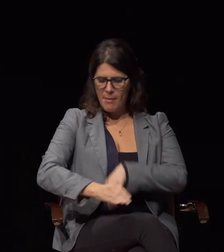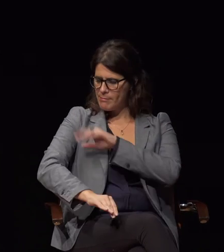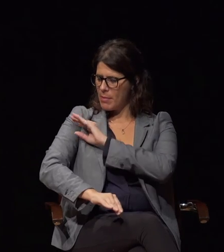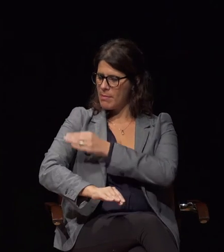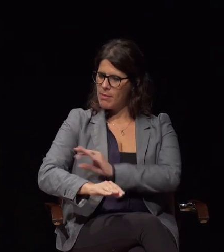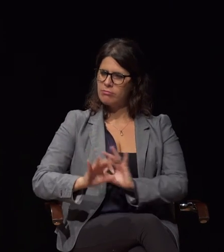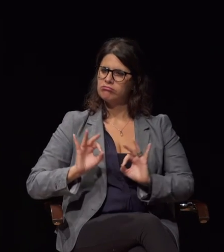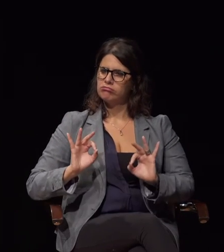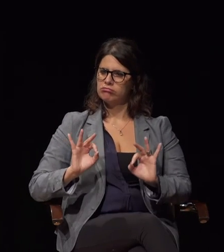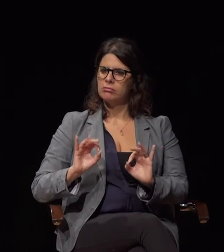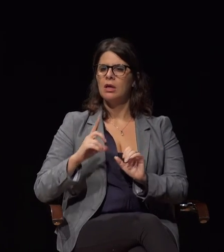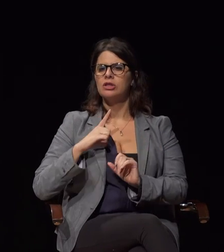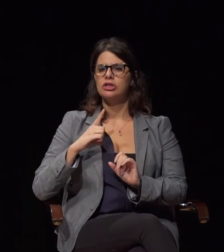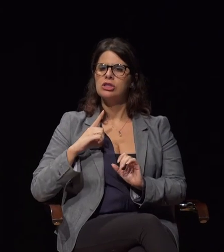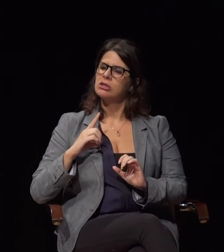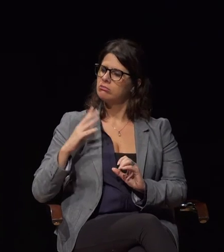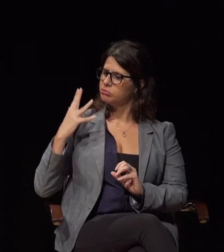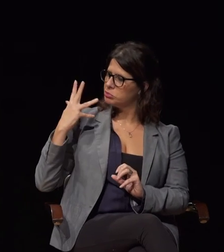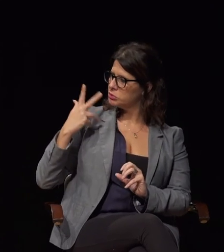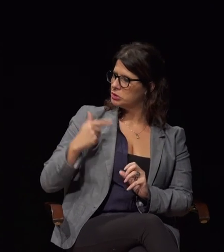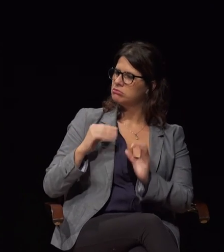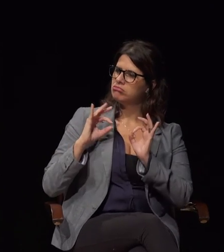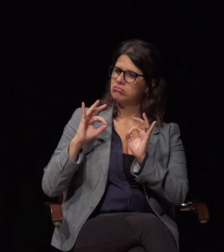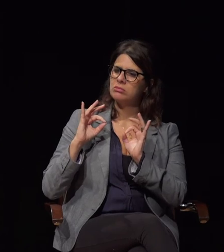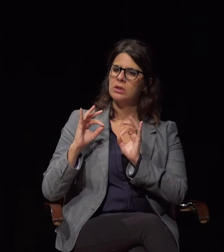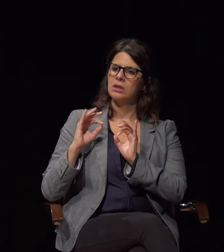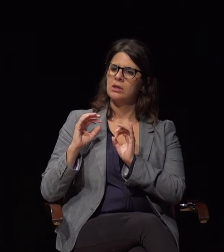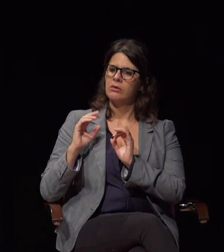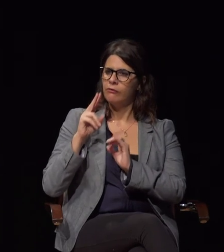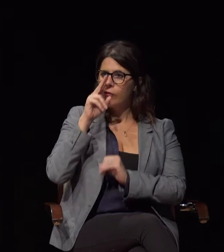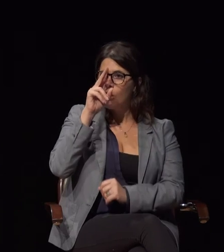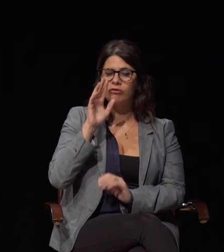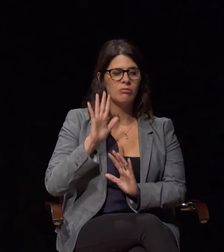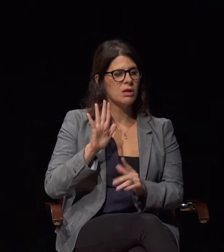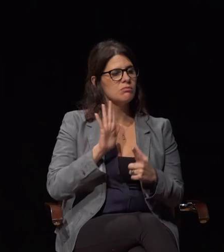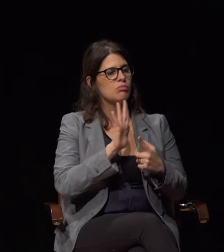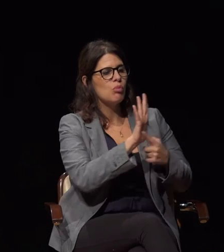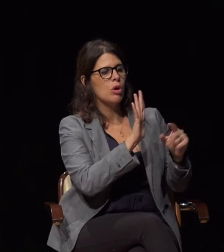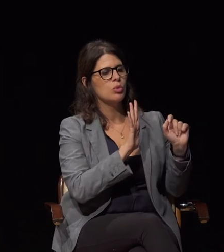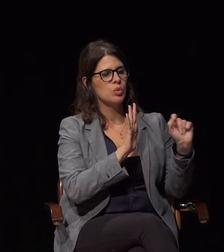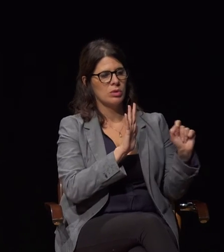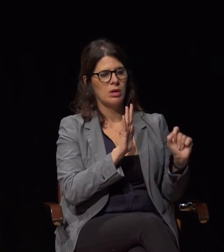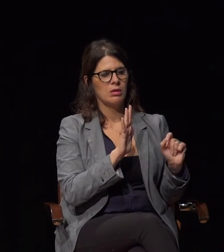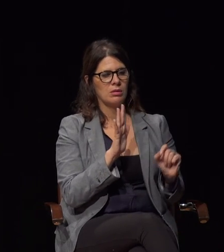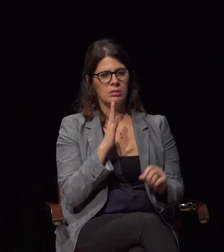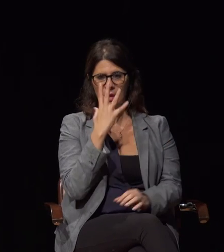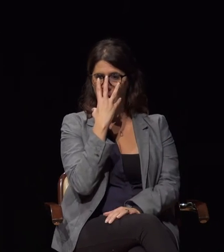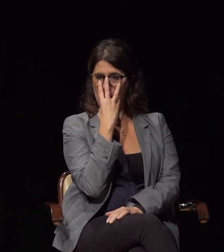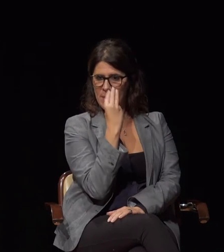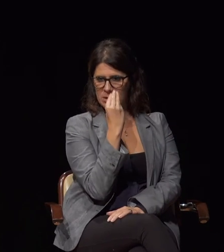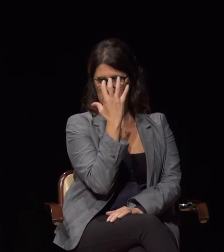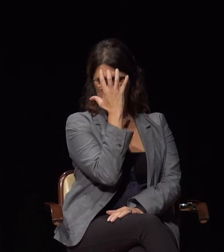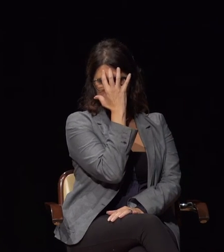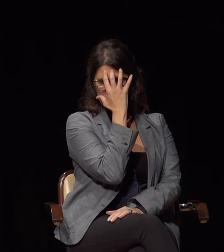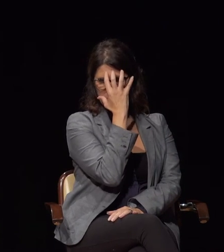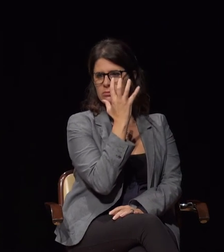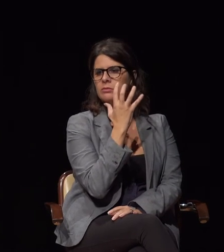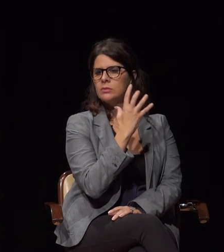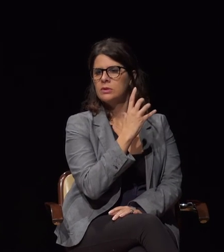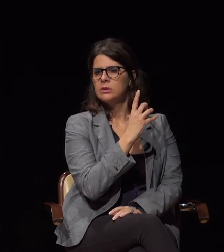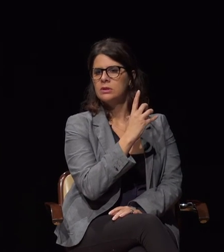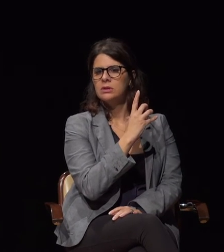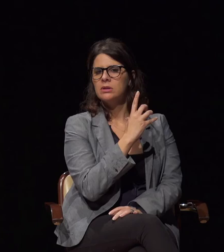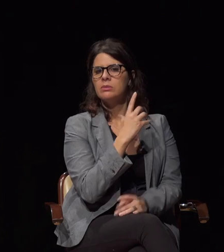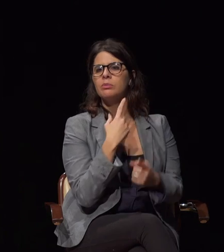apolíneos como motivos belos mas Vejam o que ele flagra aqui aqui máscara que se usa nos negros que t o hábito de